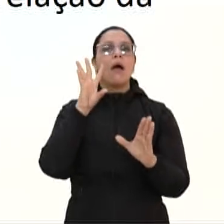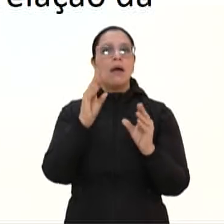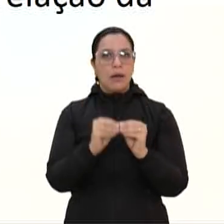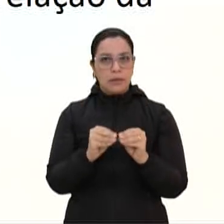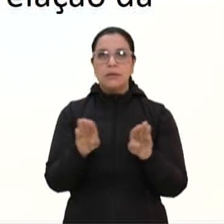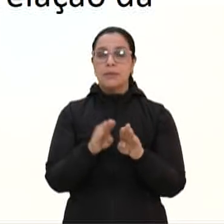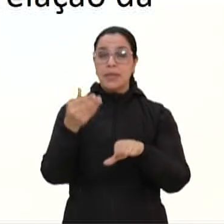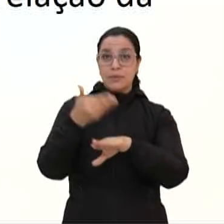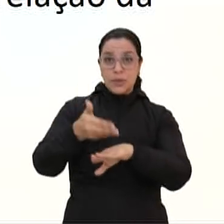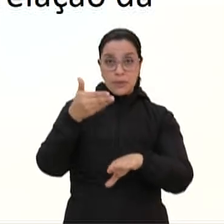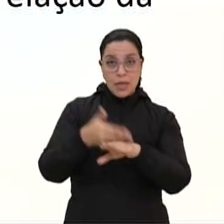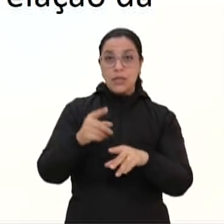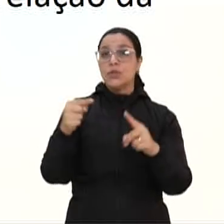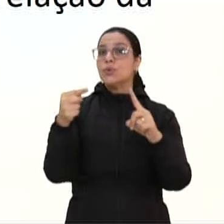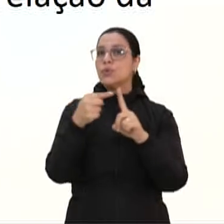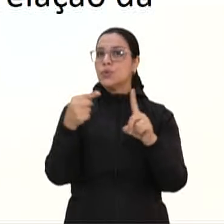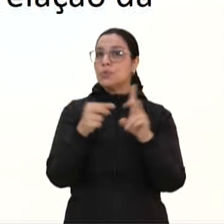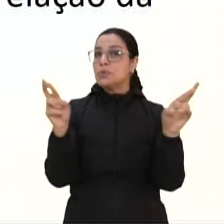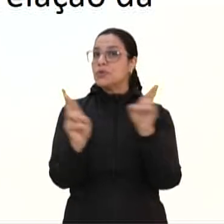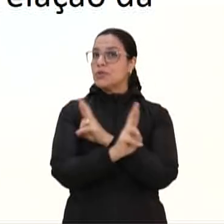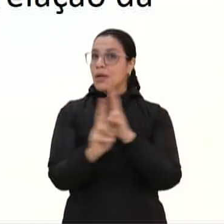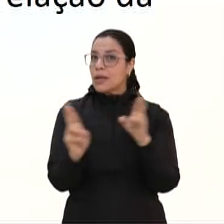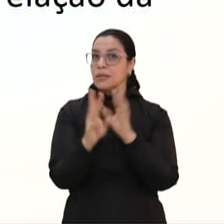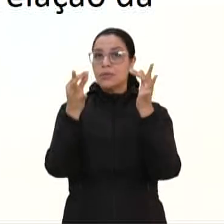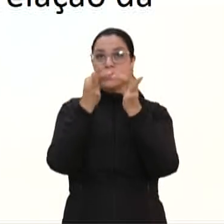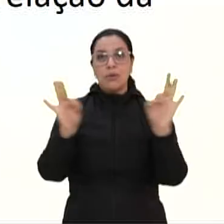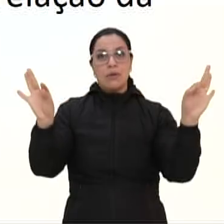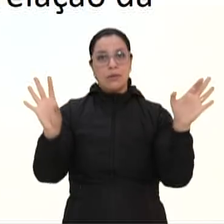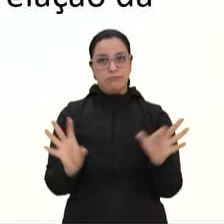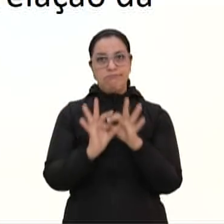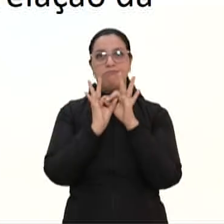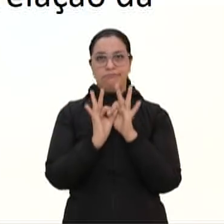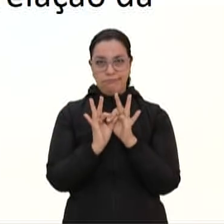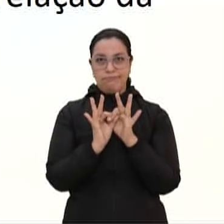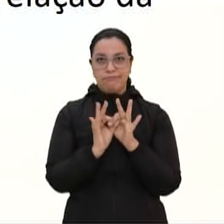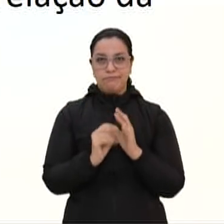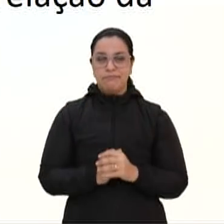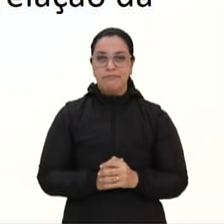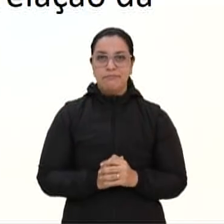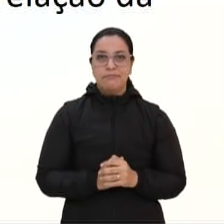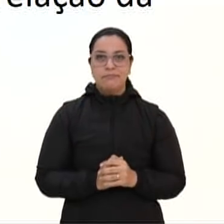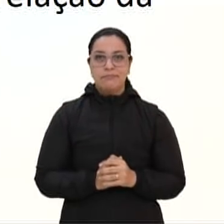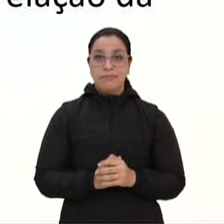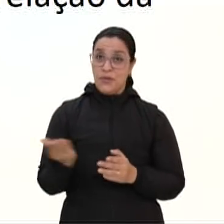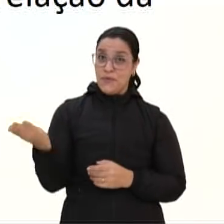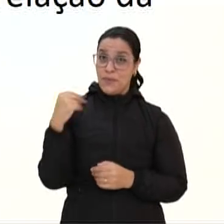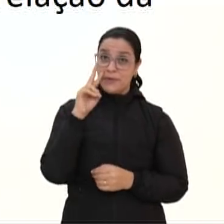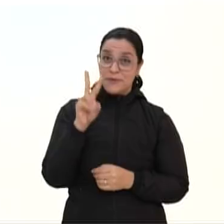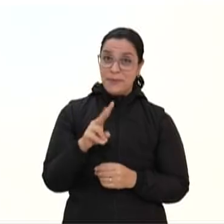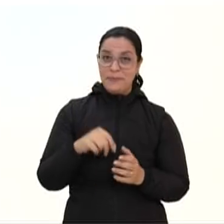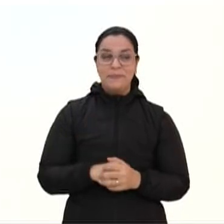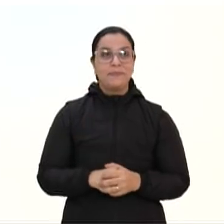de exercícios os tipos de relação da oração subordinada. Vamos